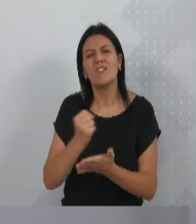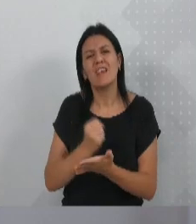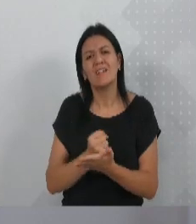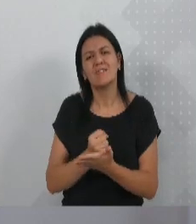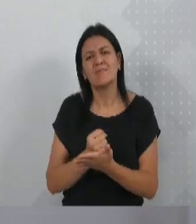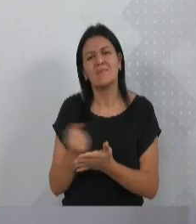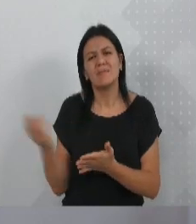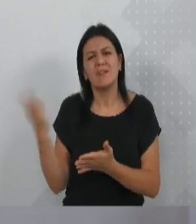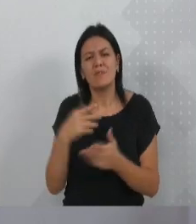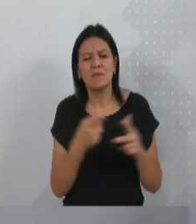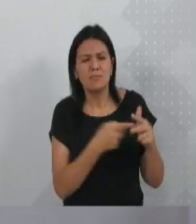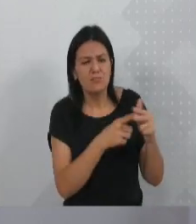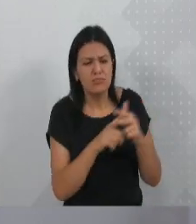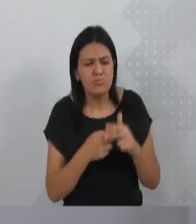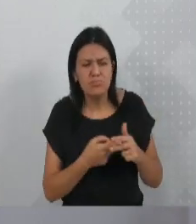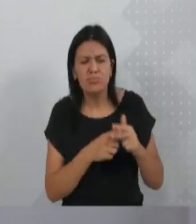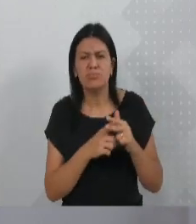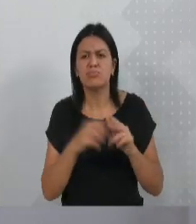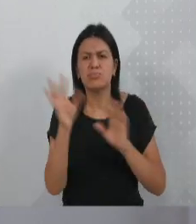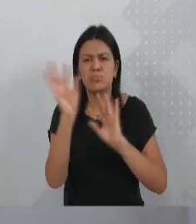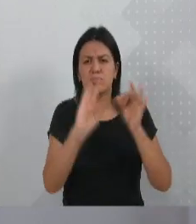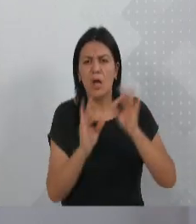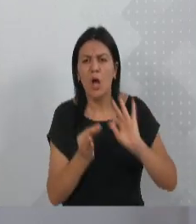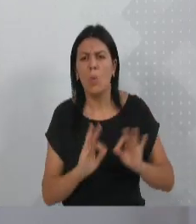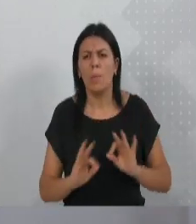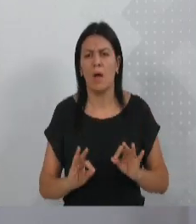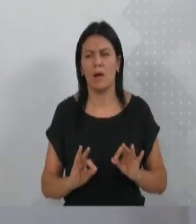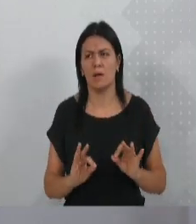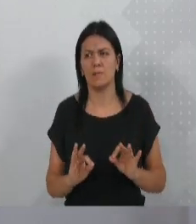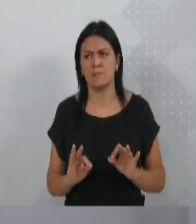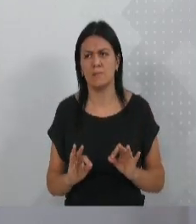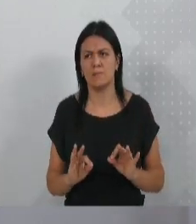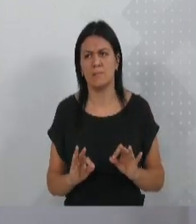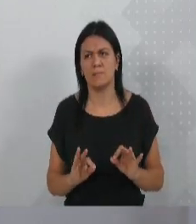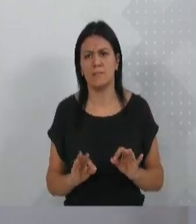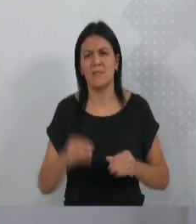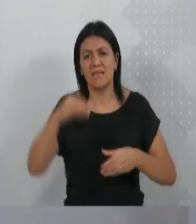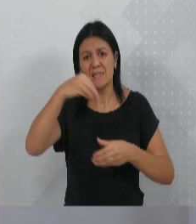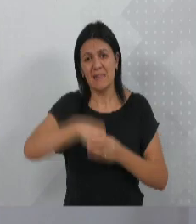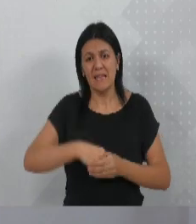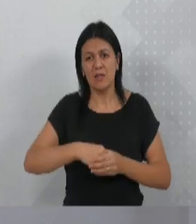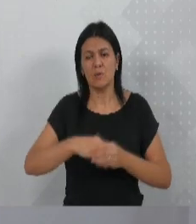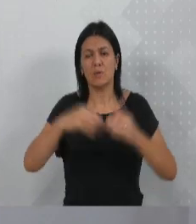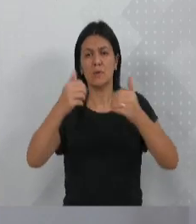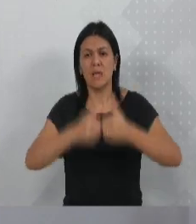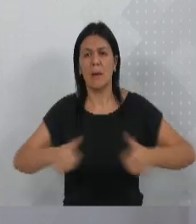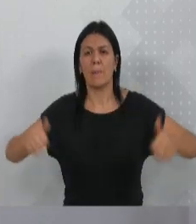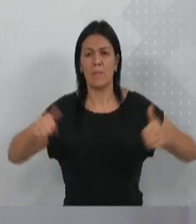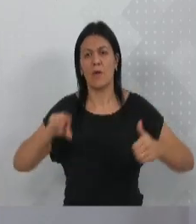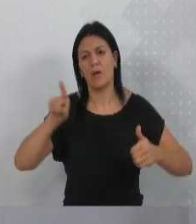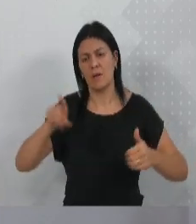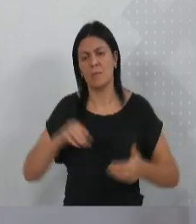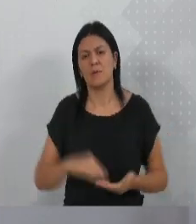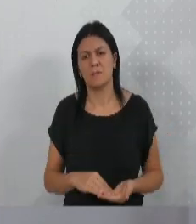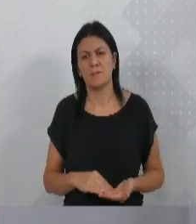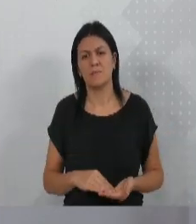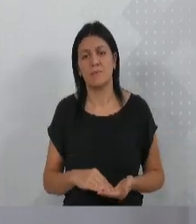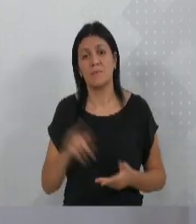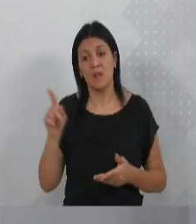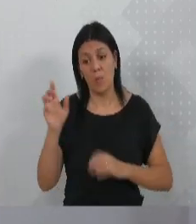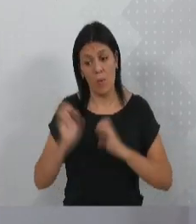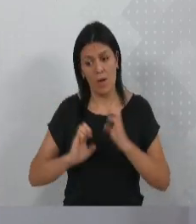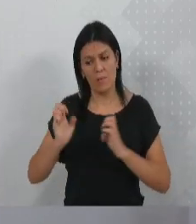ajeitar suas estante para aceitar suas coisas dentro da da do do pátio da October Fest então assim ó esse pessoal tá